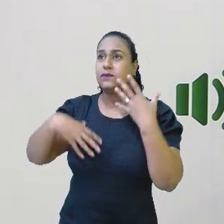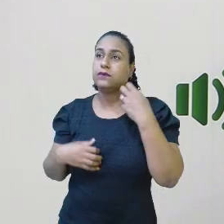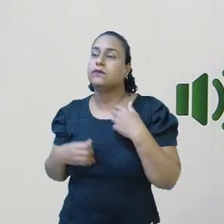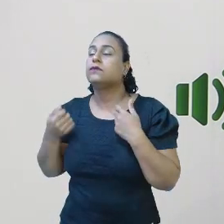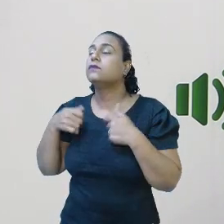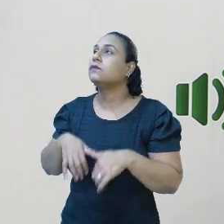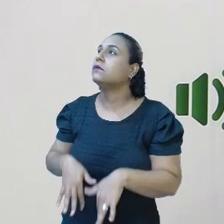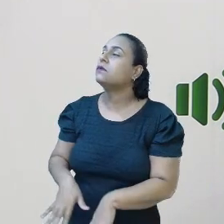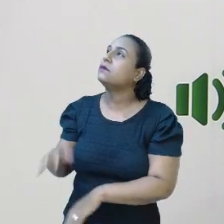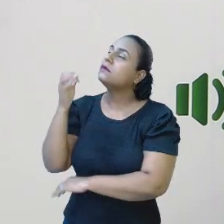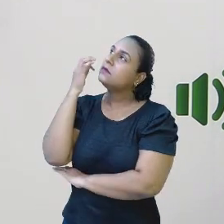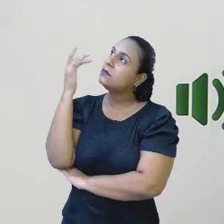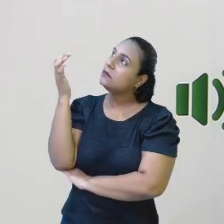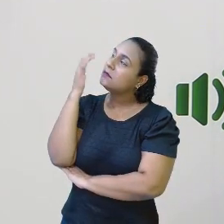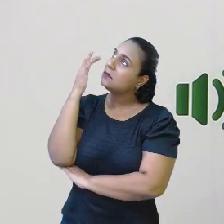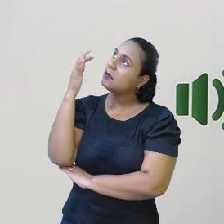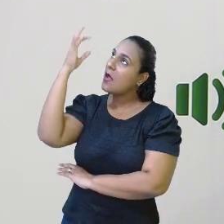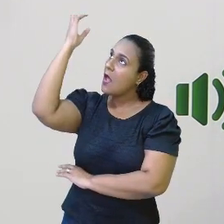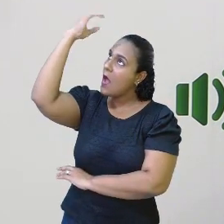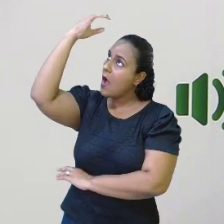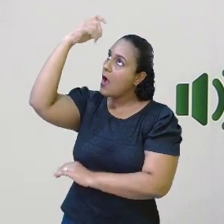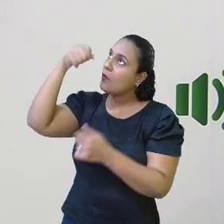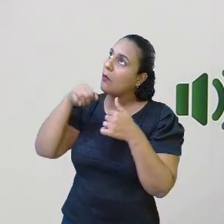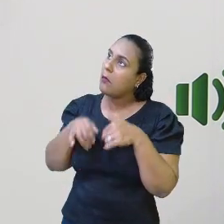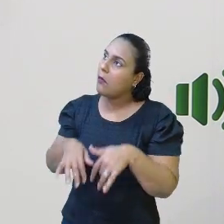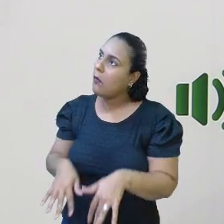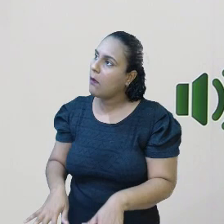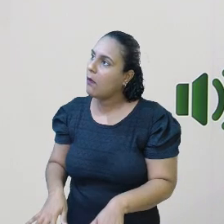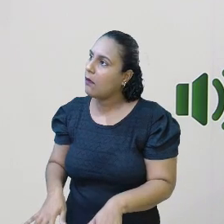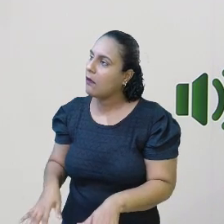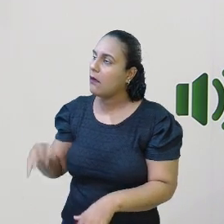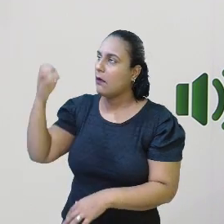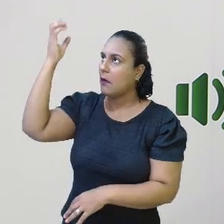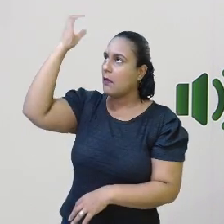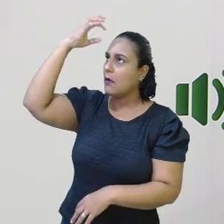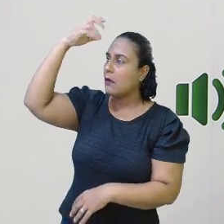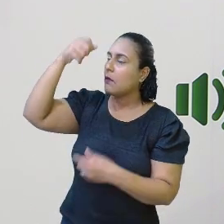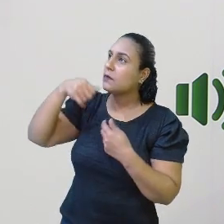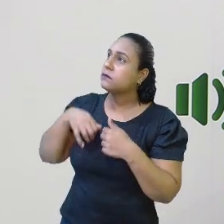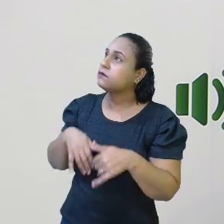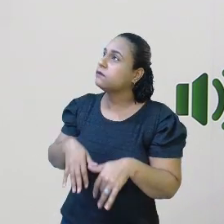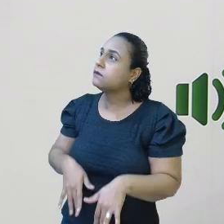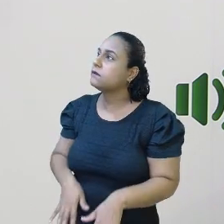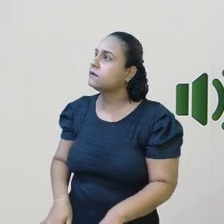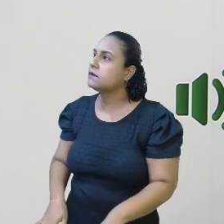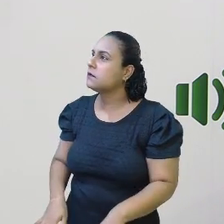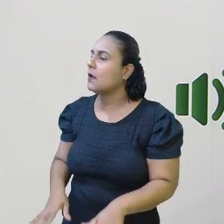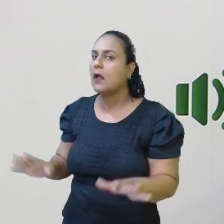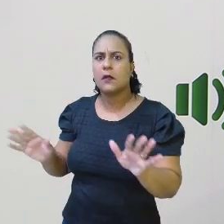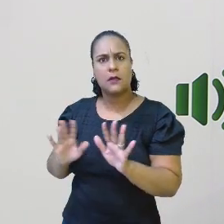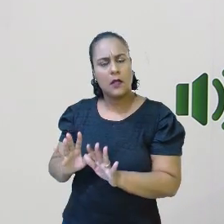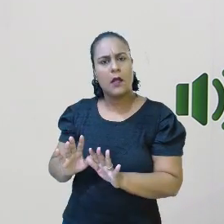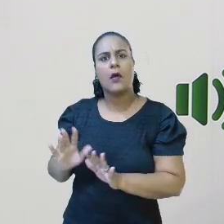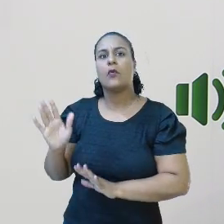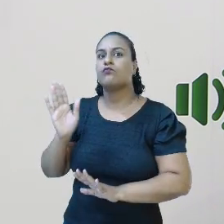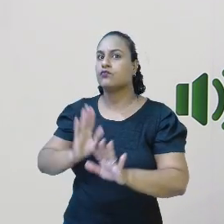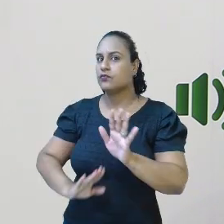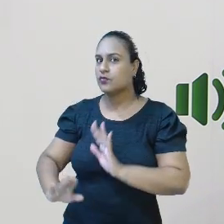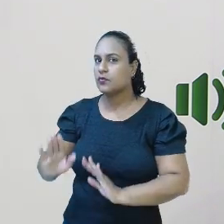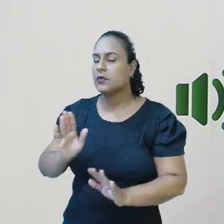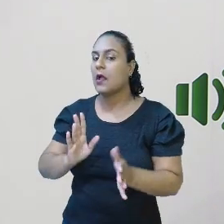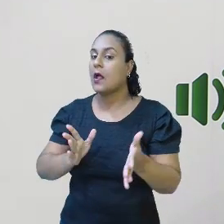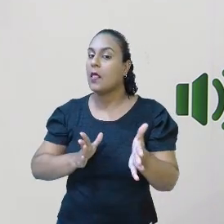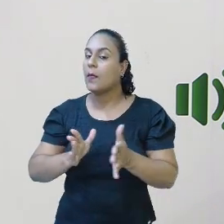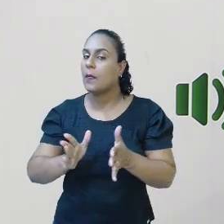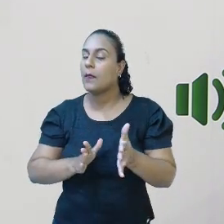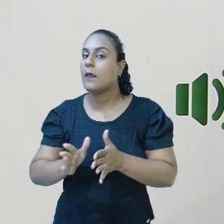você pensando na vida. Enquanto isso acontece, a água está indo embora. Então vamos tomar cuidado com a duração